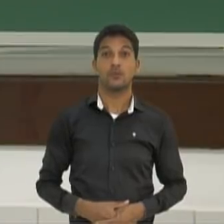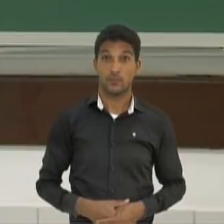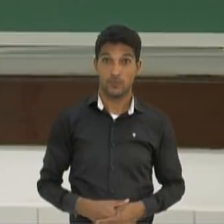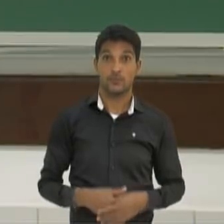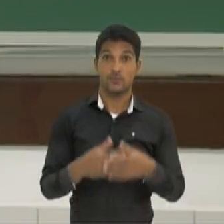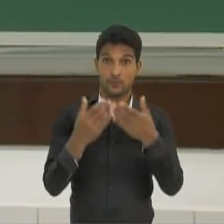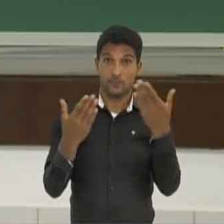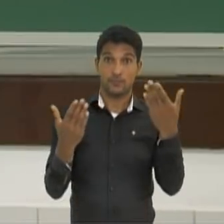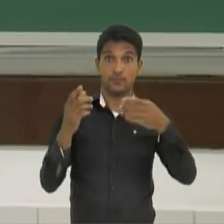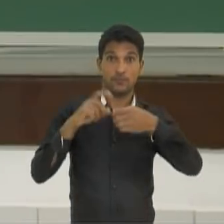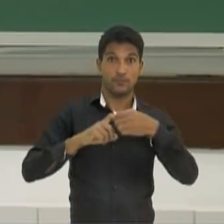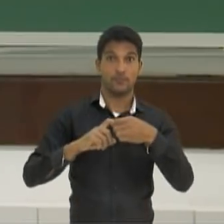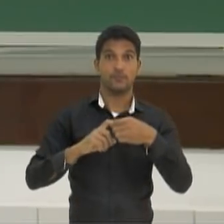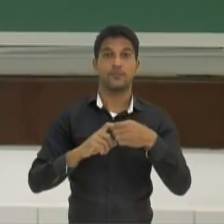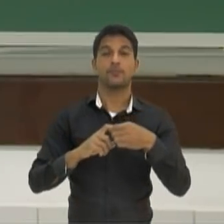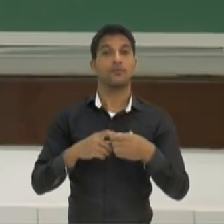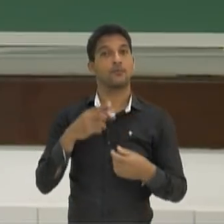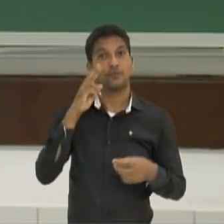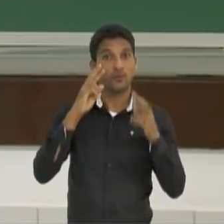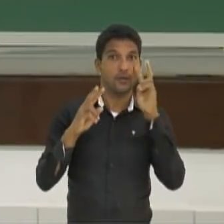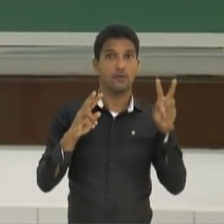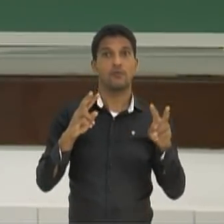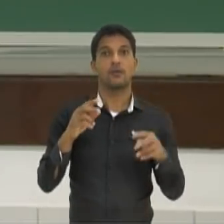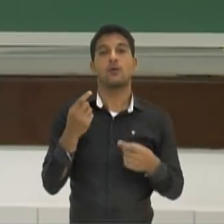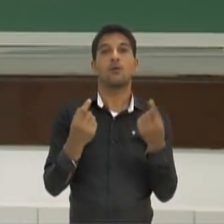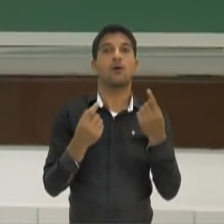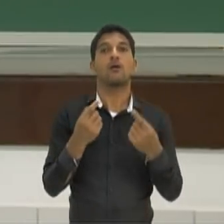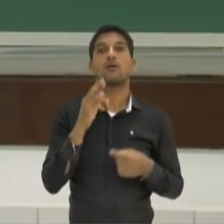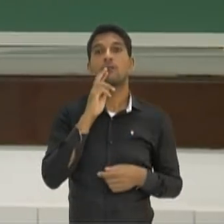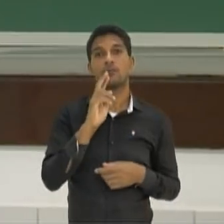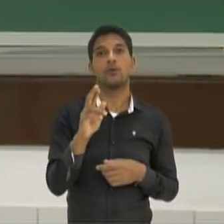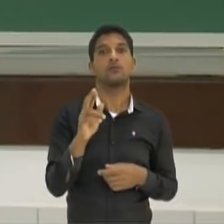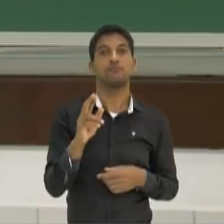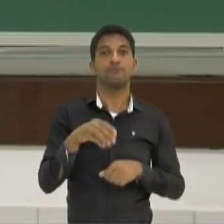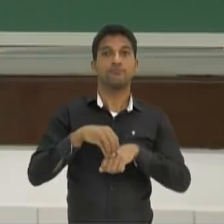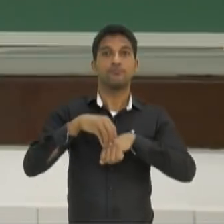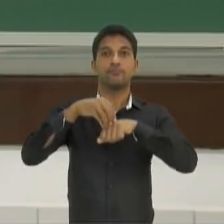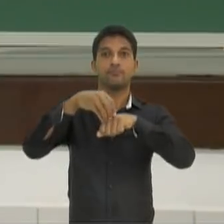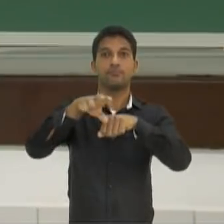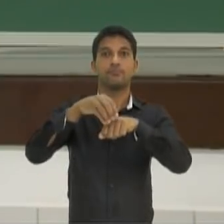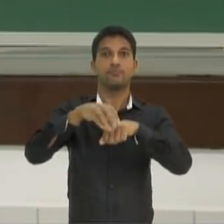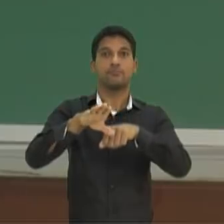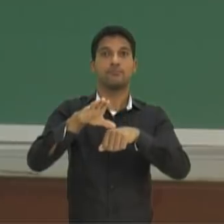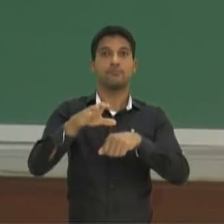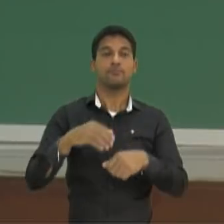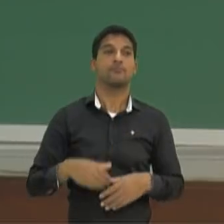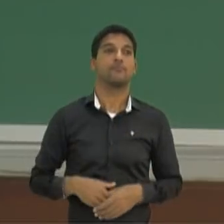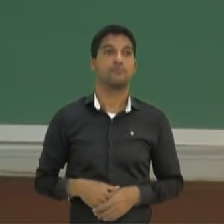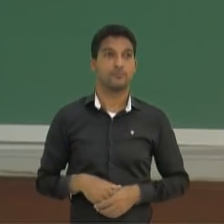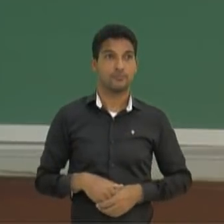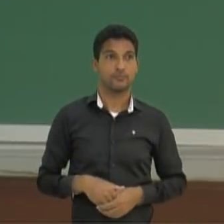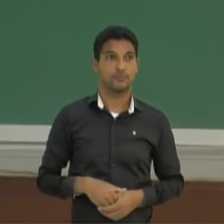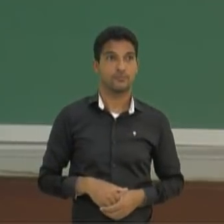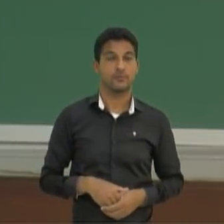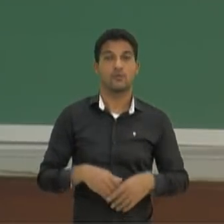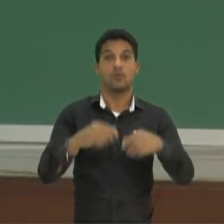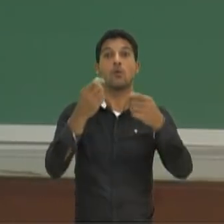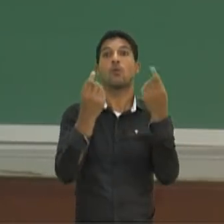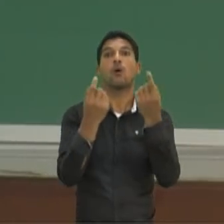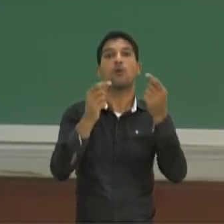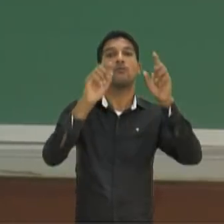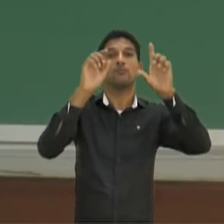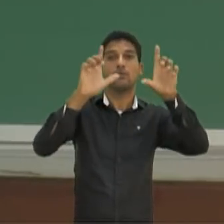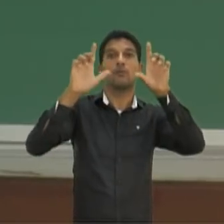E aí, galera, retornando então, vamos verificar quais são as sugestões de resposta para vocês. Observe no exercício 4, que quadrinho revela a